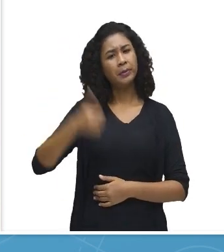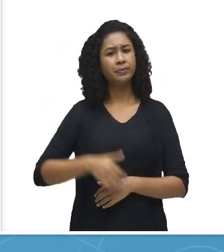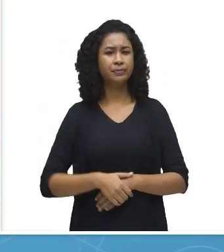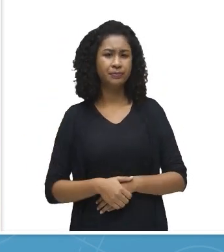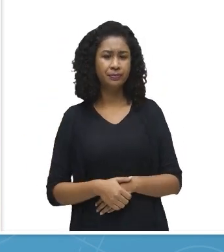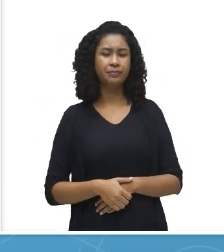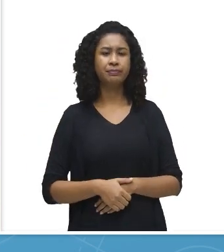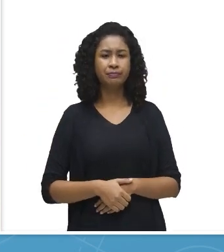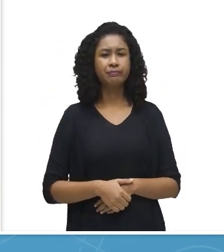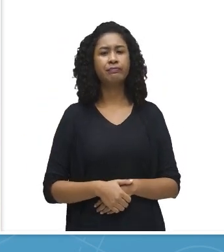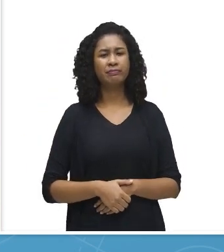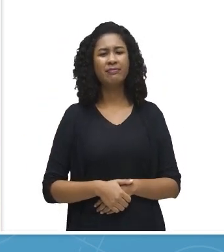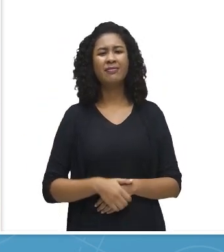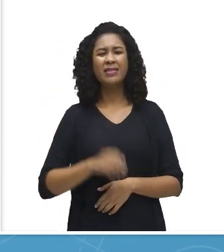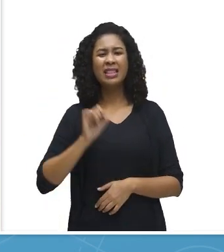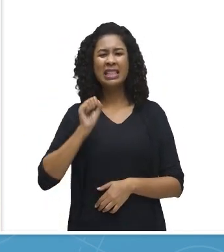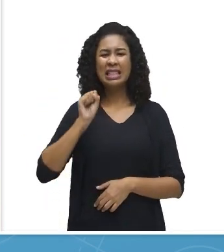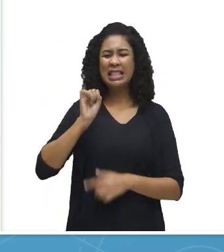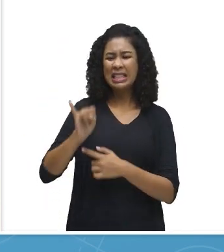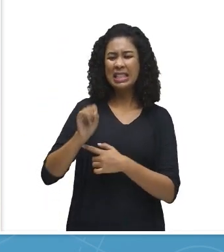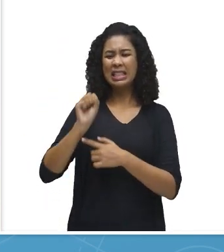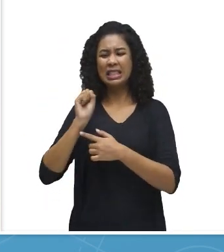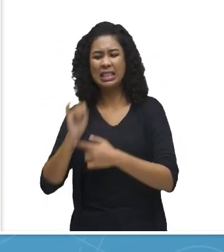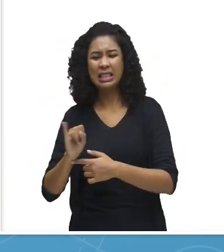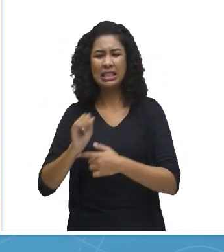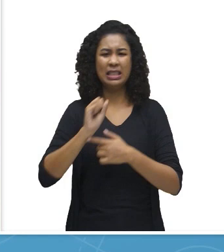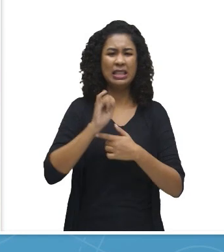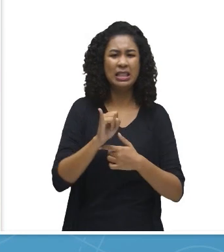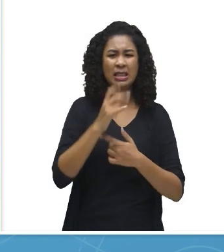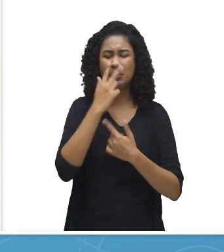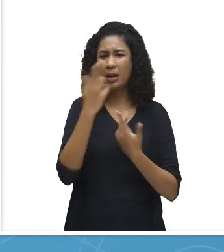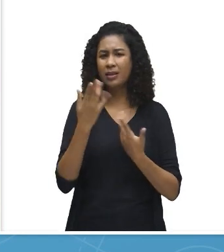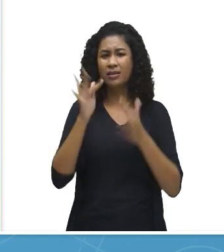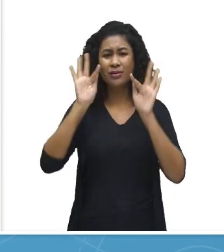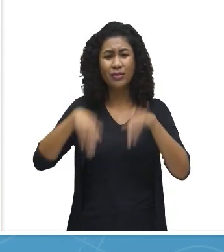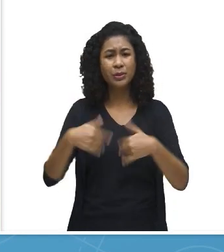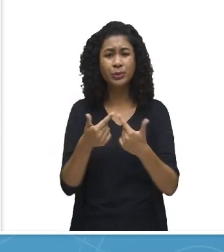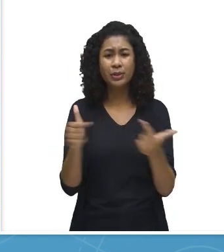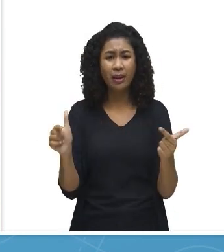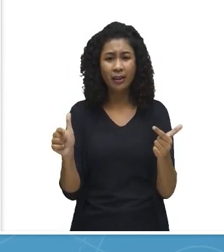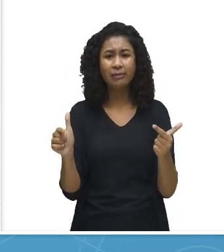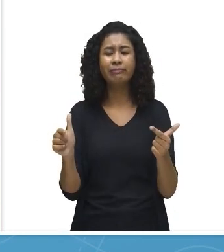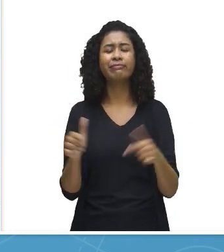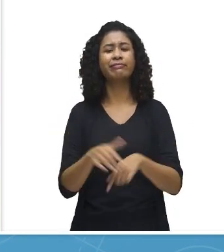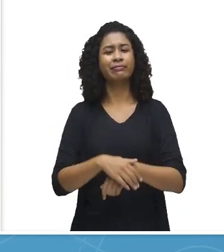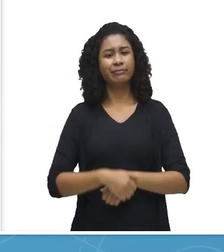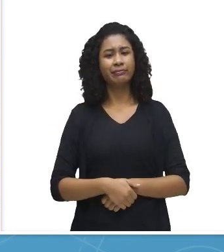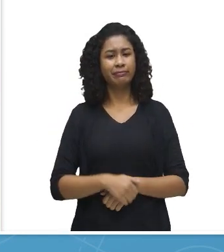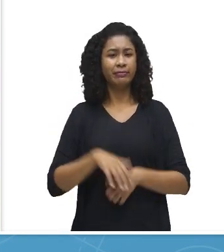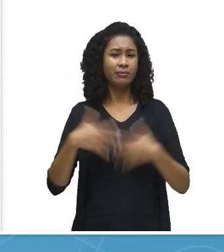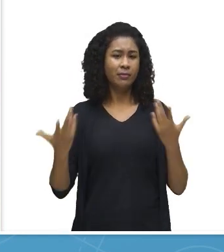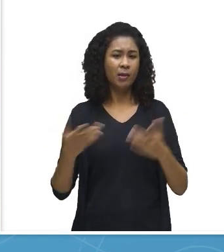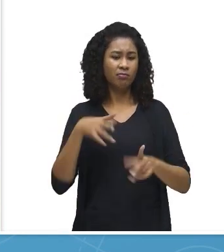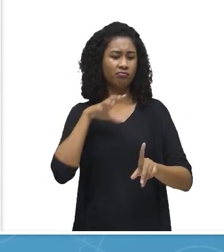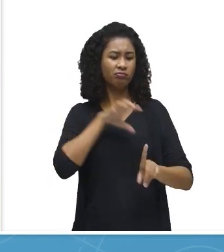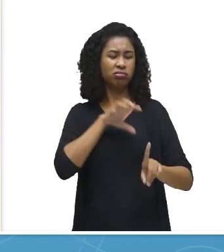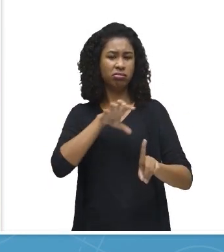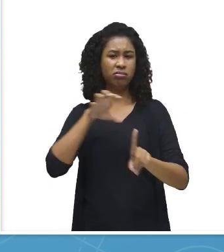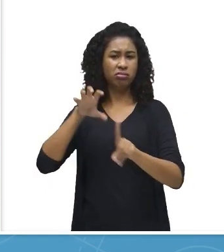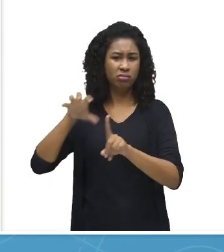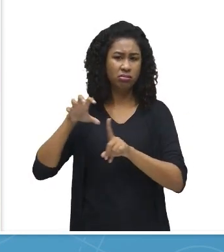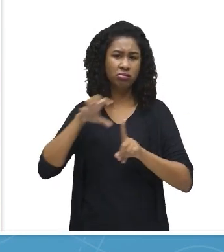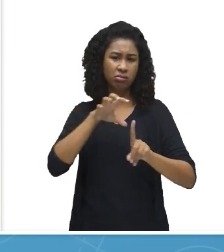Todo esse se parece não acabar nunca. E com isso, essas pessoas influenciadas pela